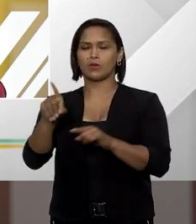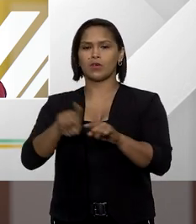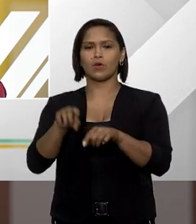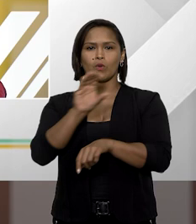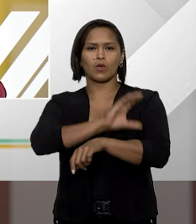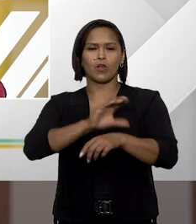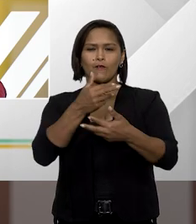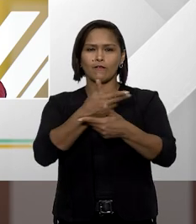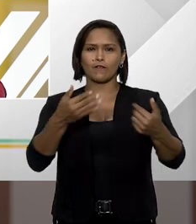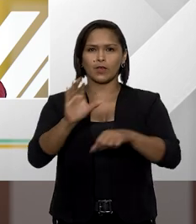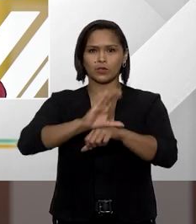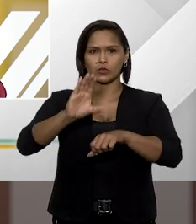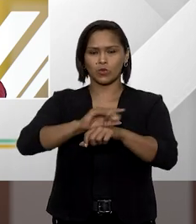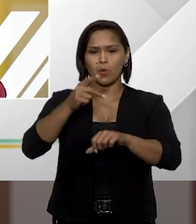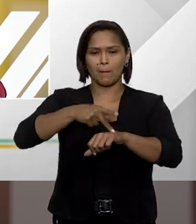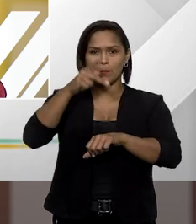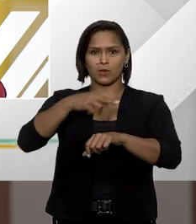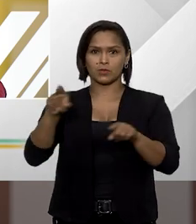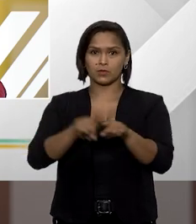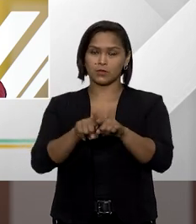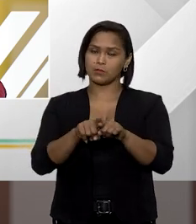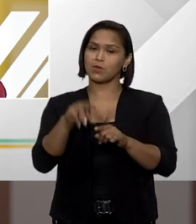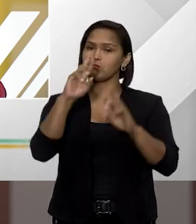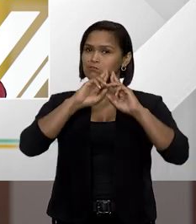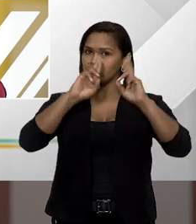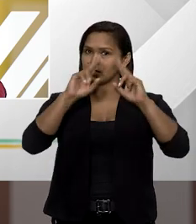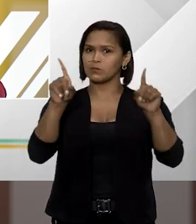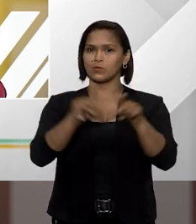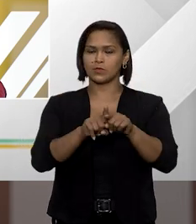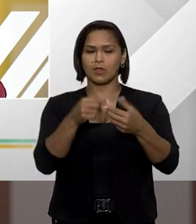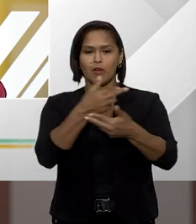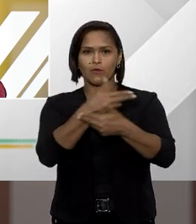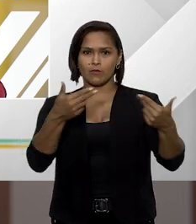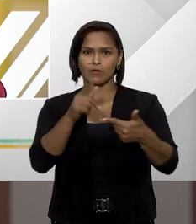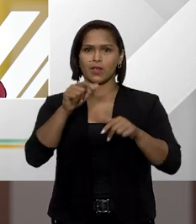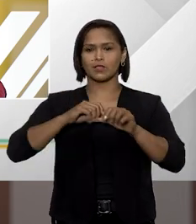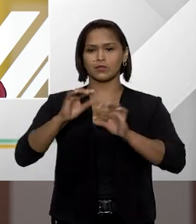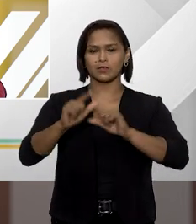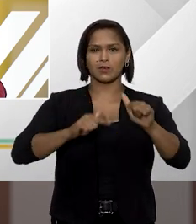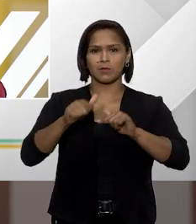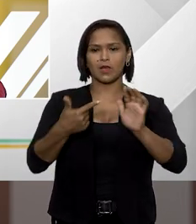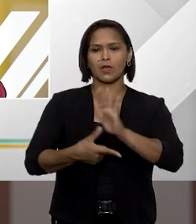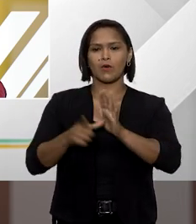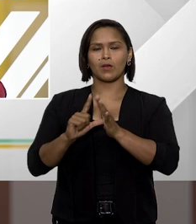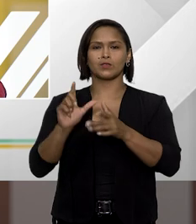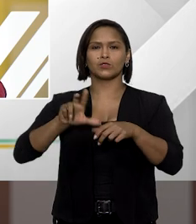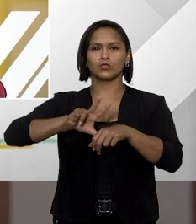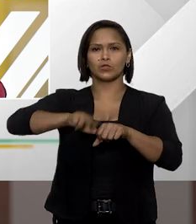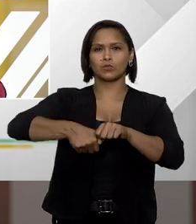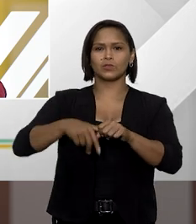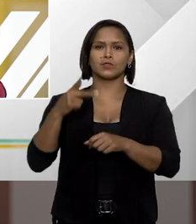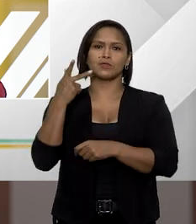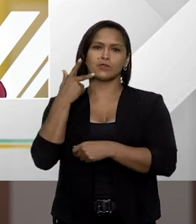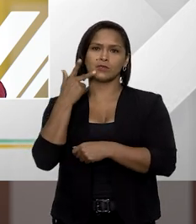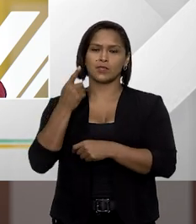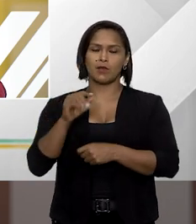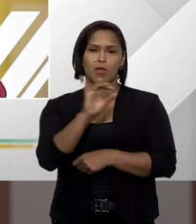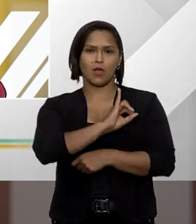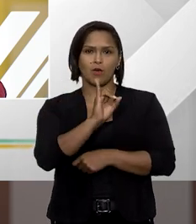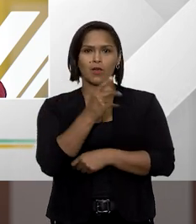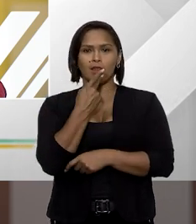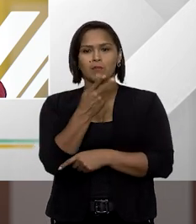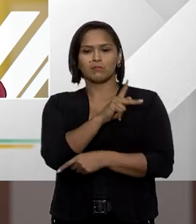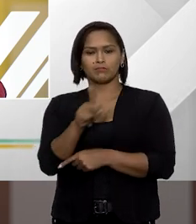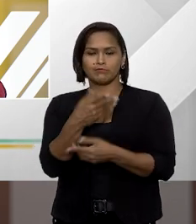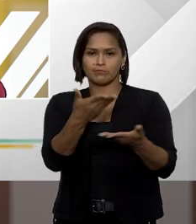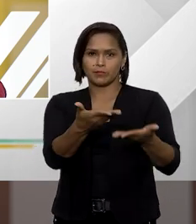coordenador de vários cursos de pós-graduação, além de ser responsável por diversas operações anticorrupção no Ceará. Olá,